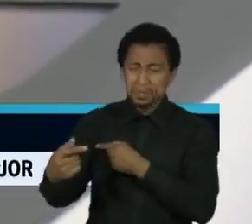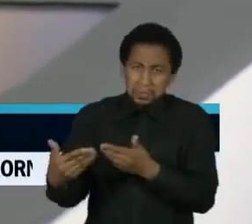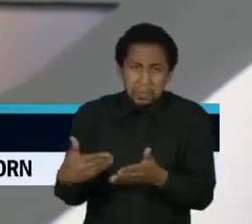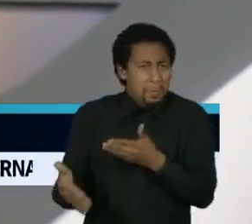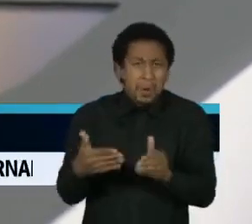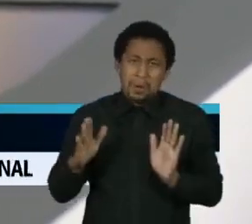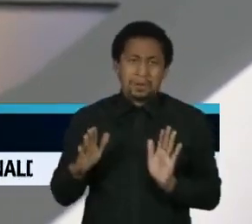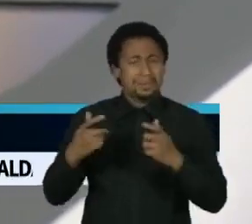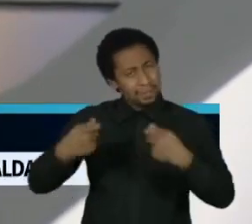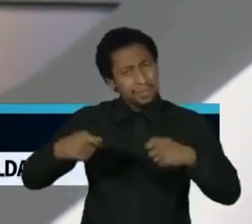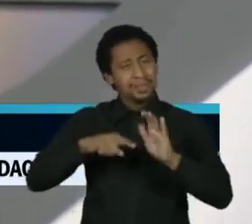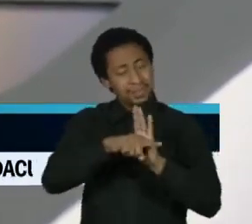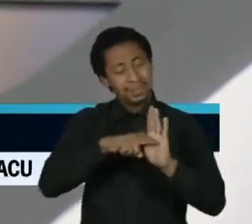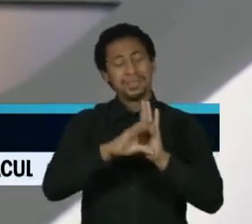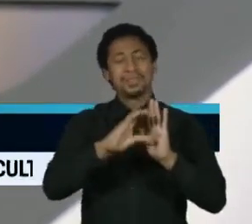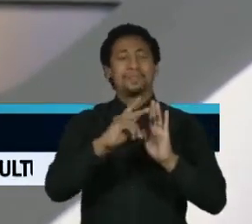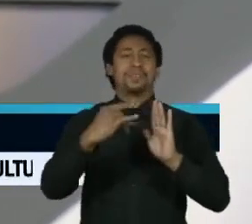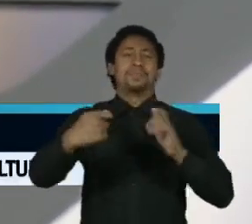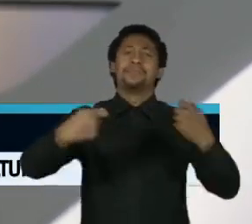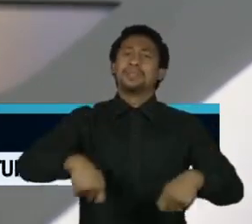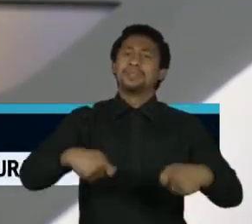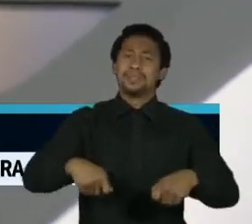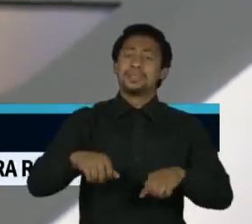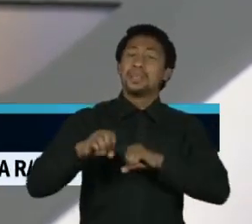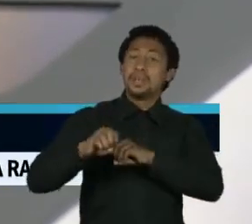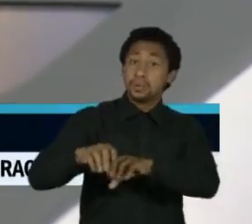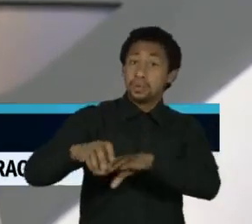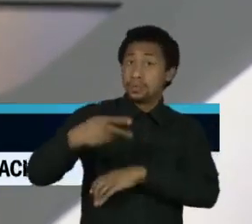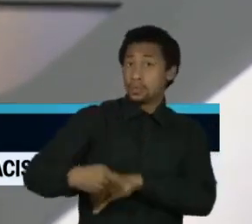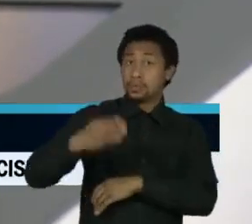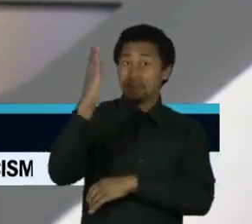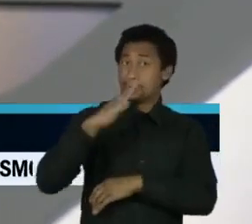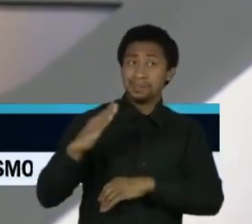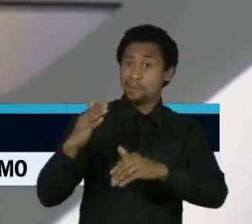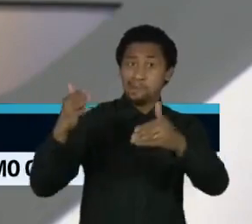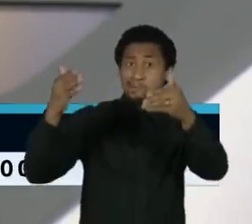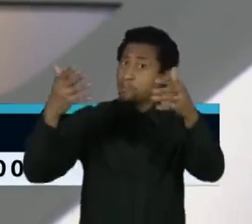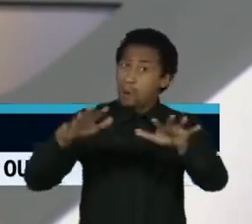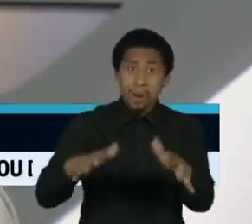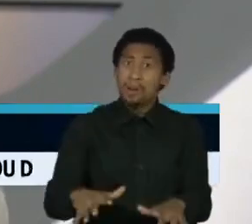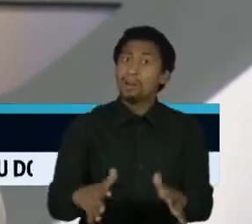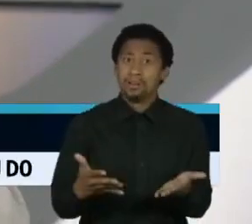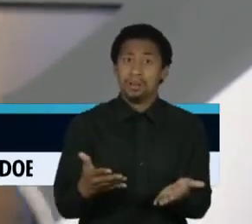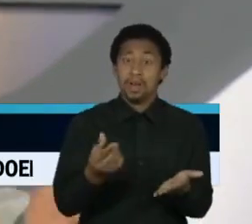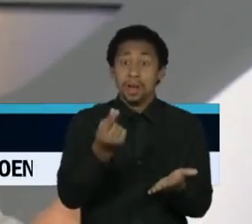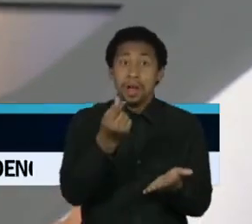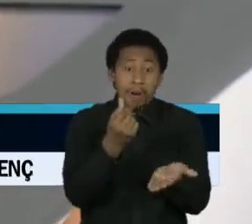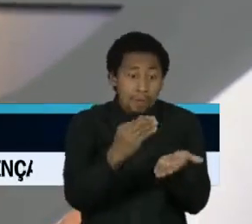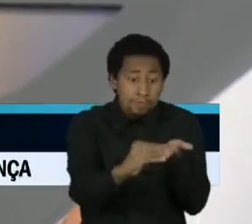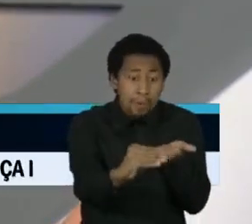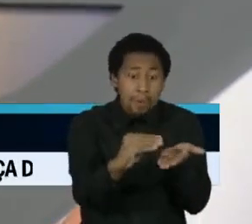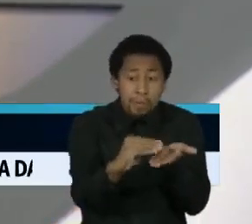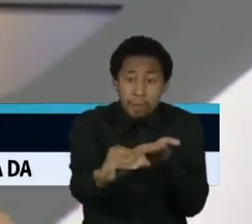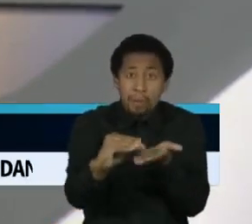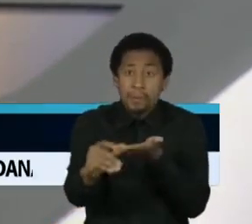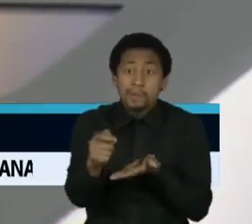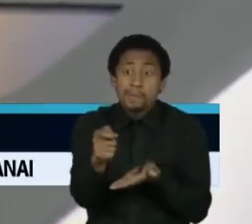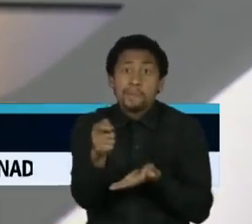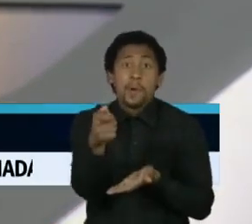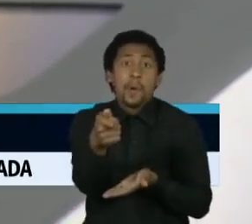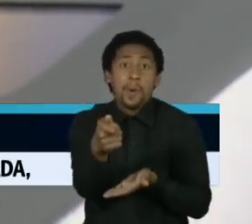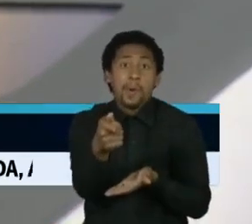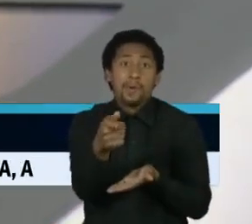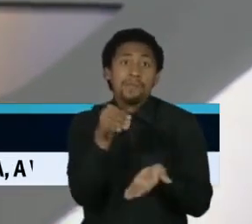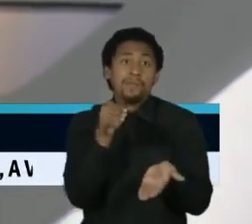estamos vendo que a educação do nosso país está sendo destruída. E mais ainda, que os poucos recursos, né, que estão faltando para tantas outras frentes